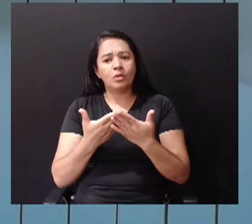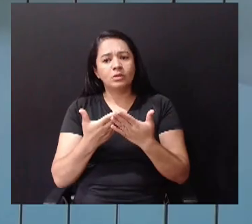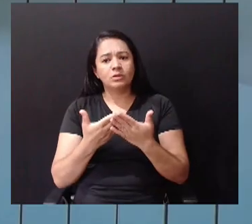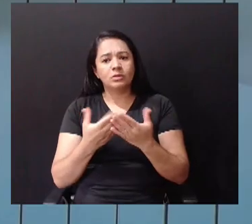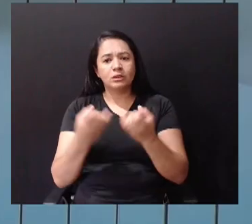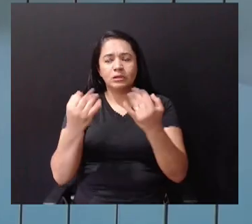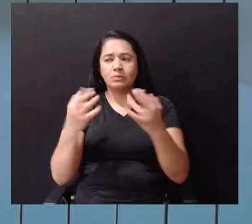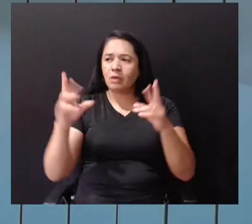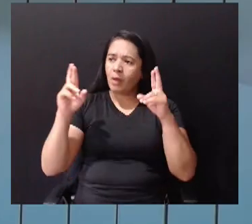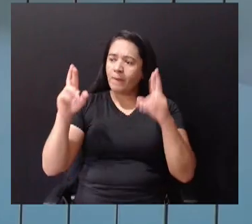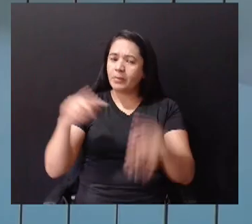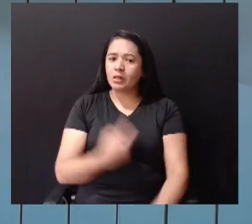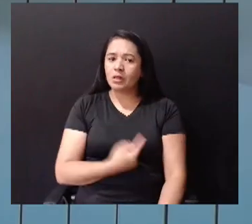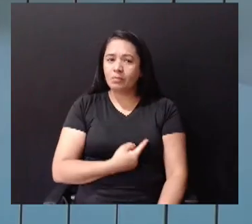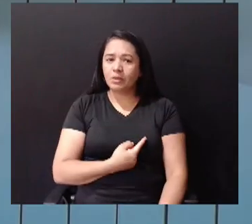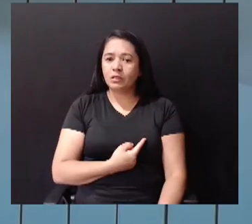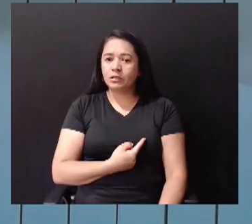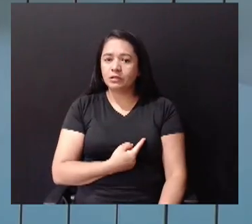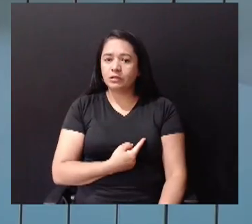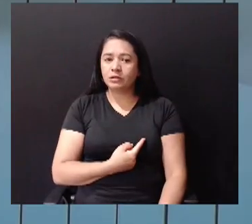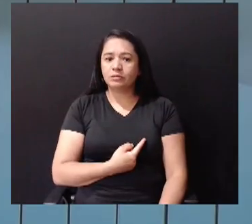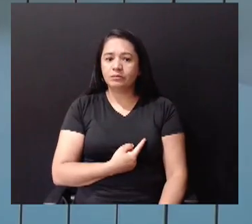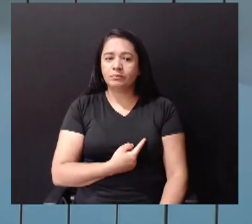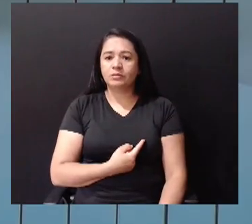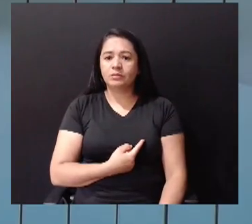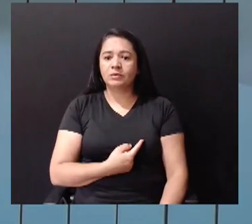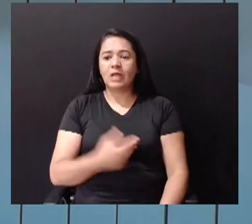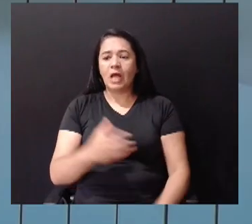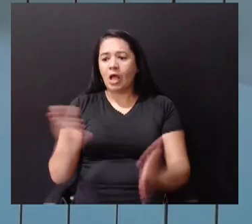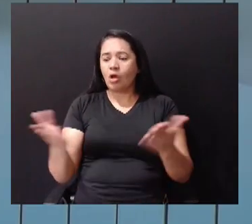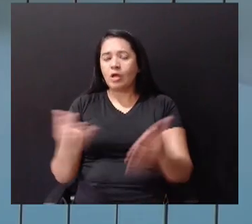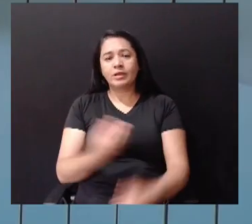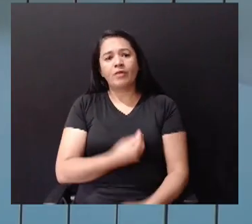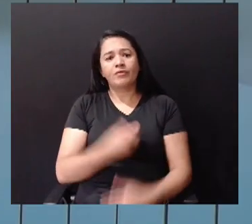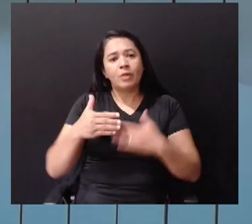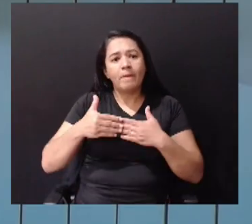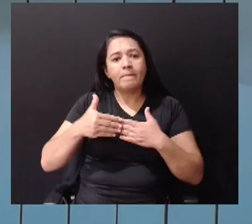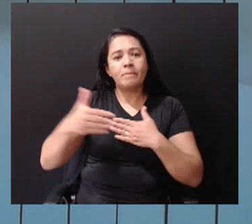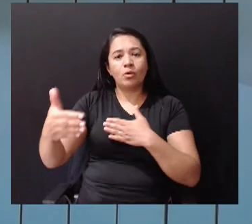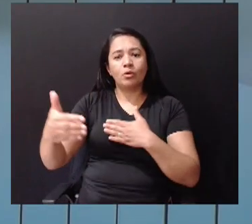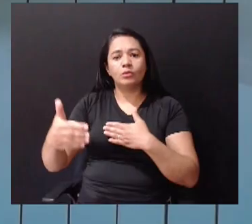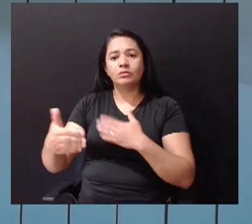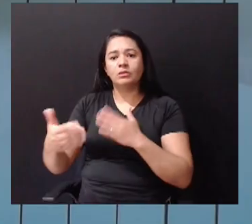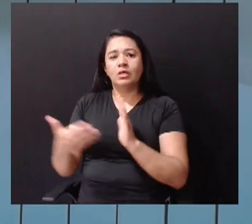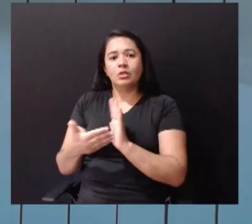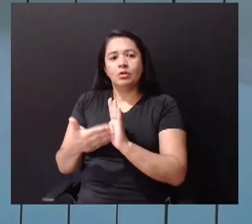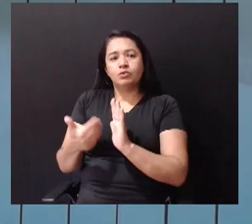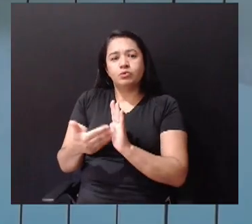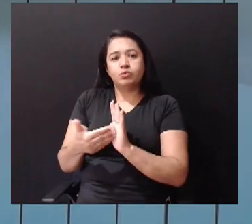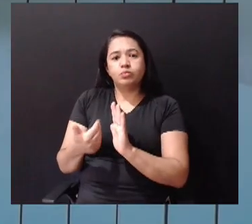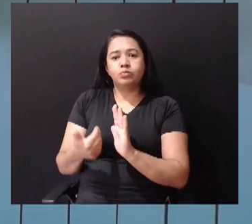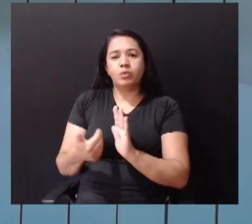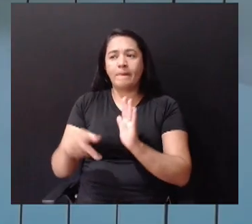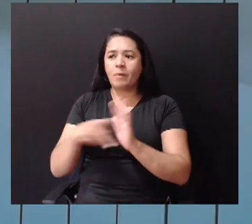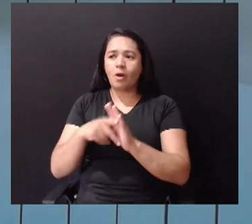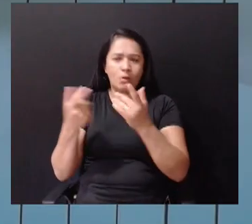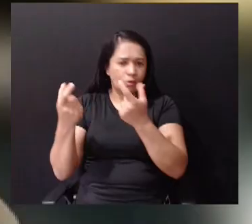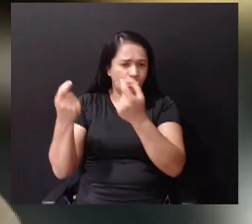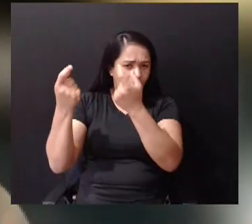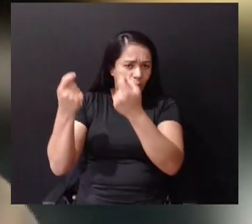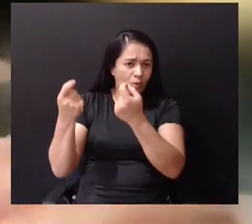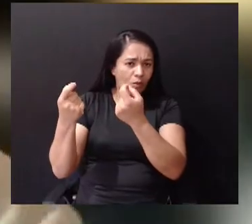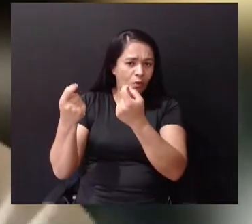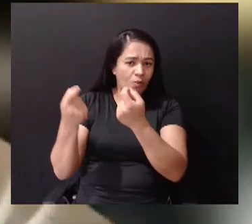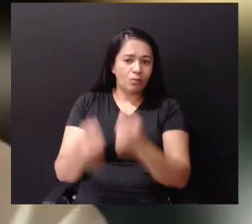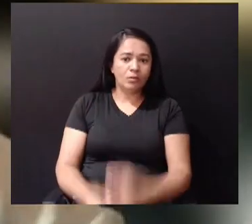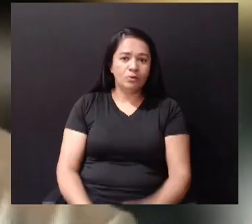gente dessa vida posterior à retirada, vamos colocar assim, desse tumor? Então, foi como